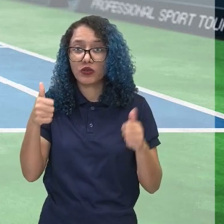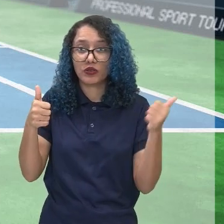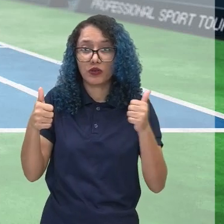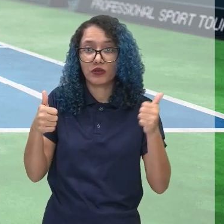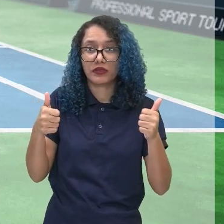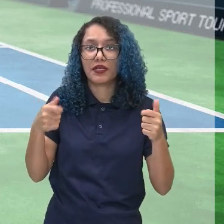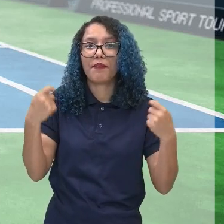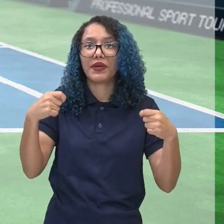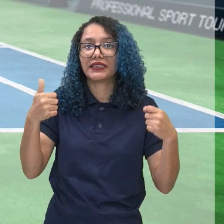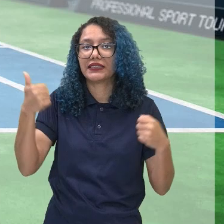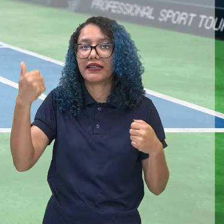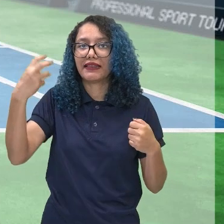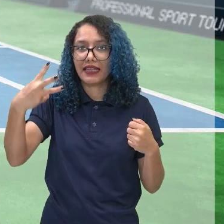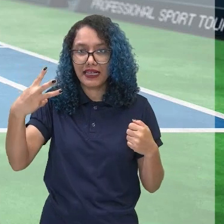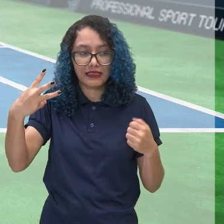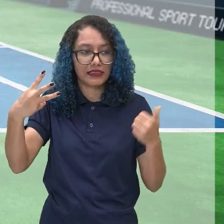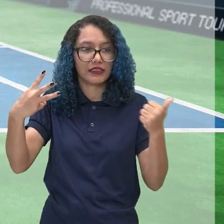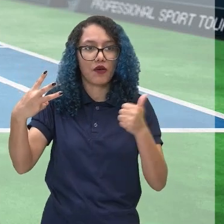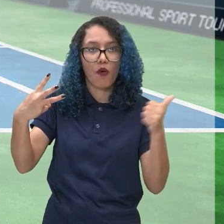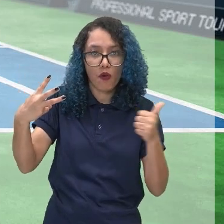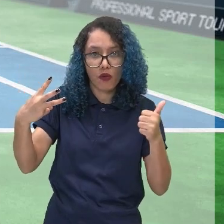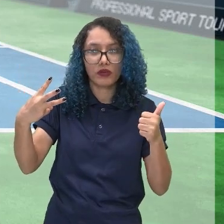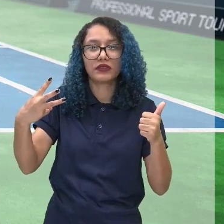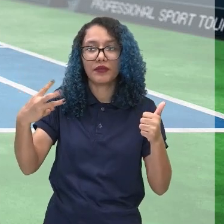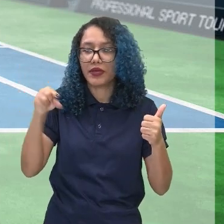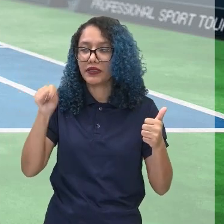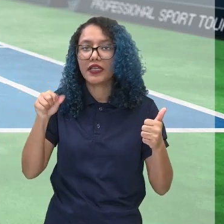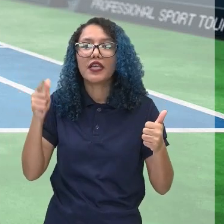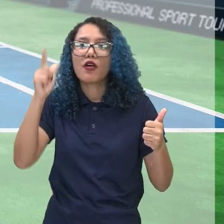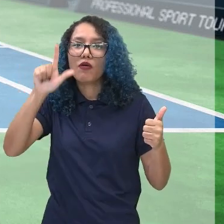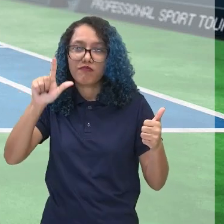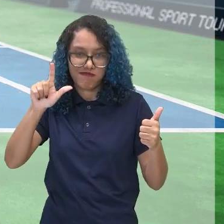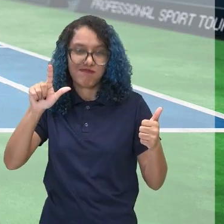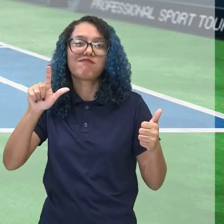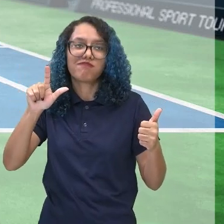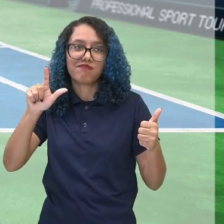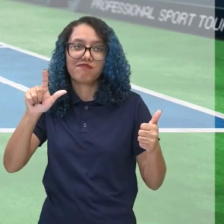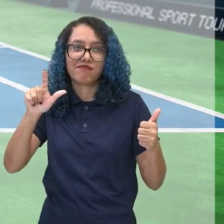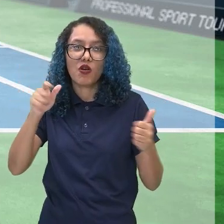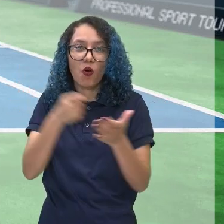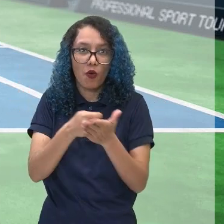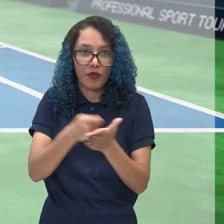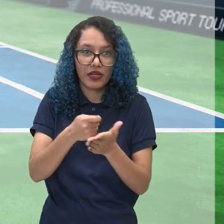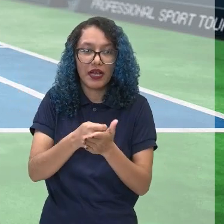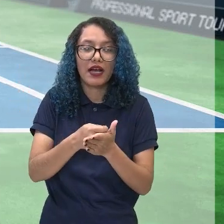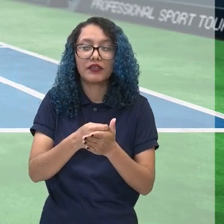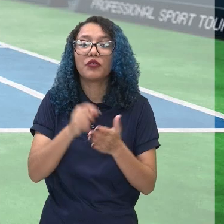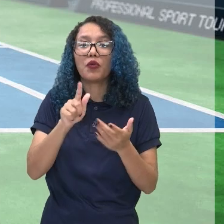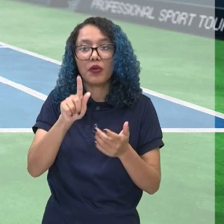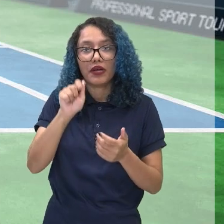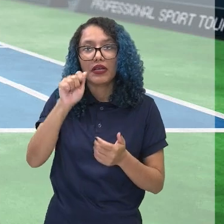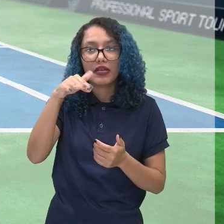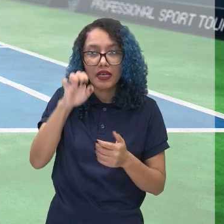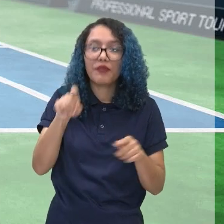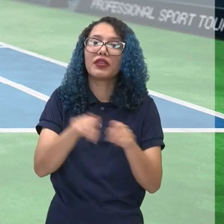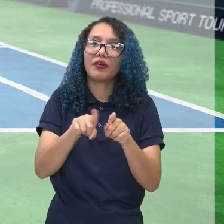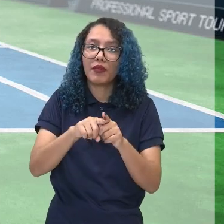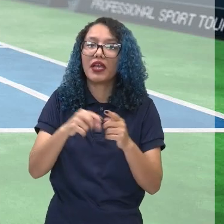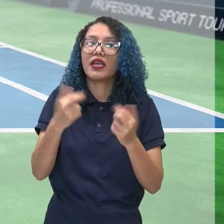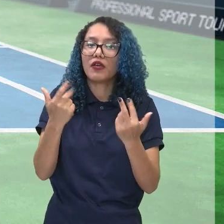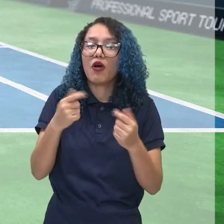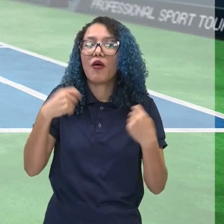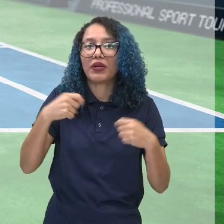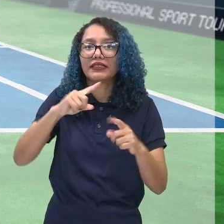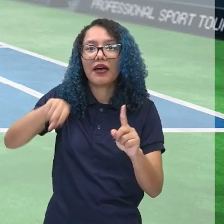fazer 13-11 para poder esse aqui sair ganhador. Da mesma forma, para marcar o game, tem que ter esses 2 pontos de vantagem, senão ele vai